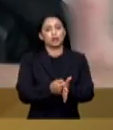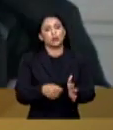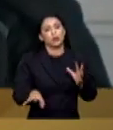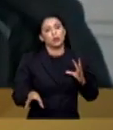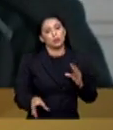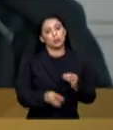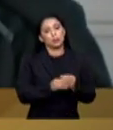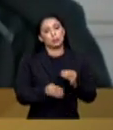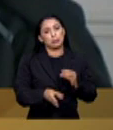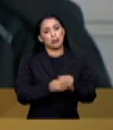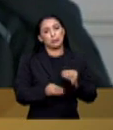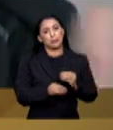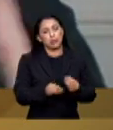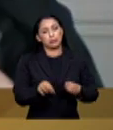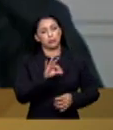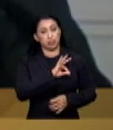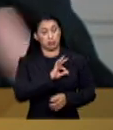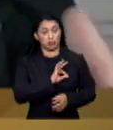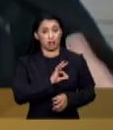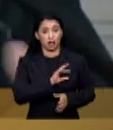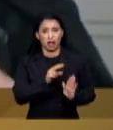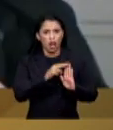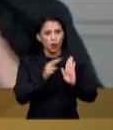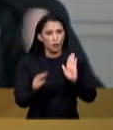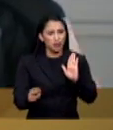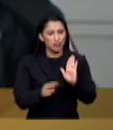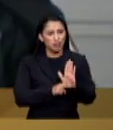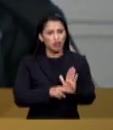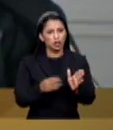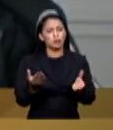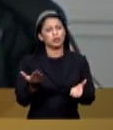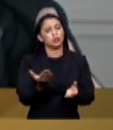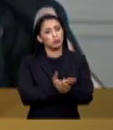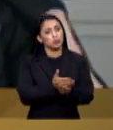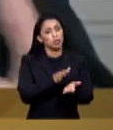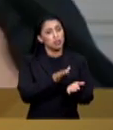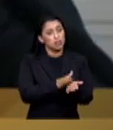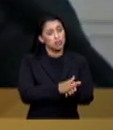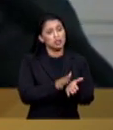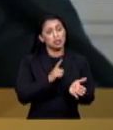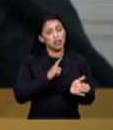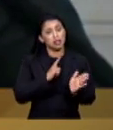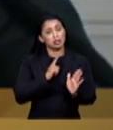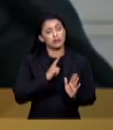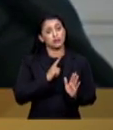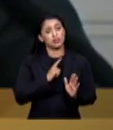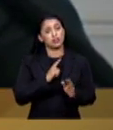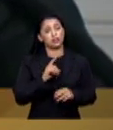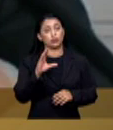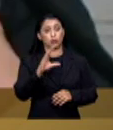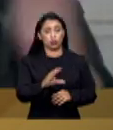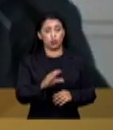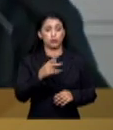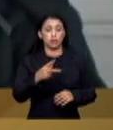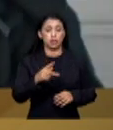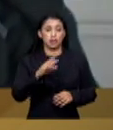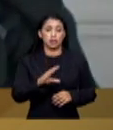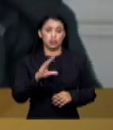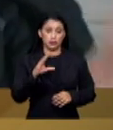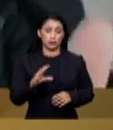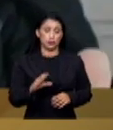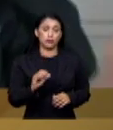de honorários sucumbenciais. Isso é uma norma processual. prevista no Código de Processo Civil e pode